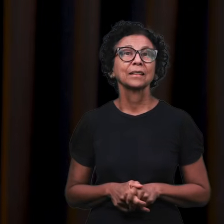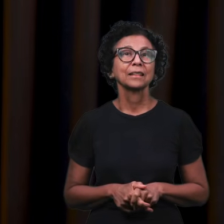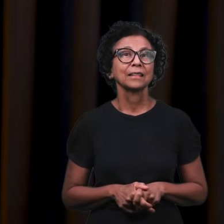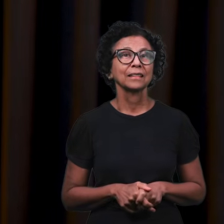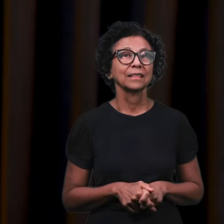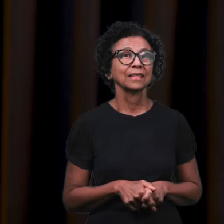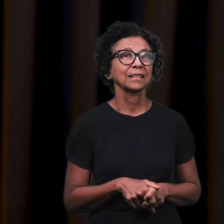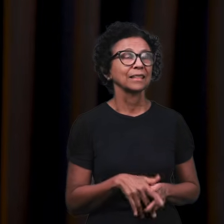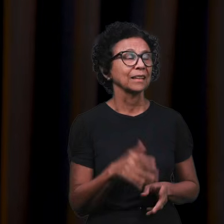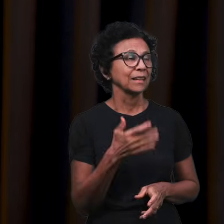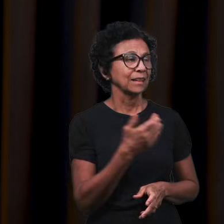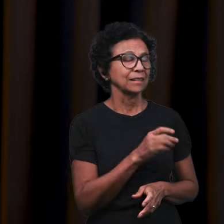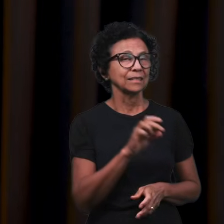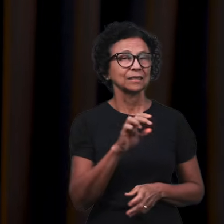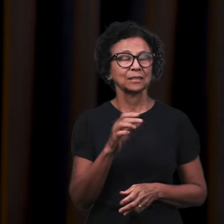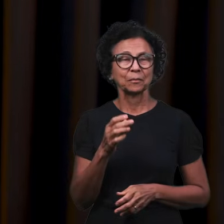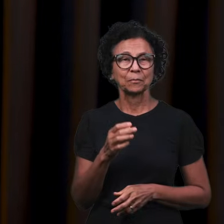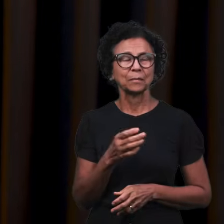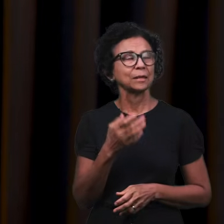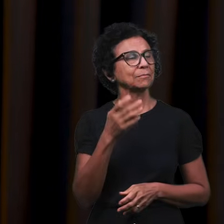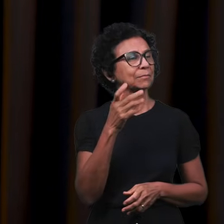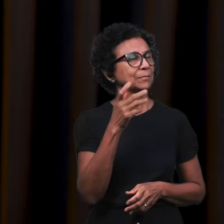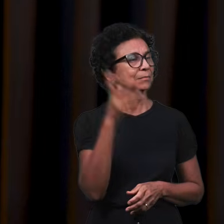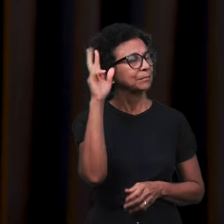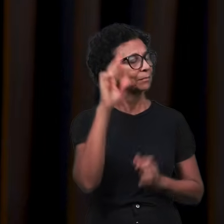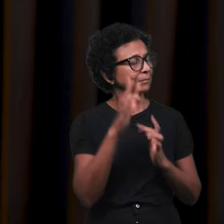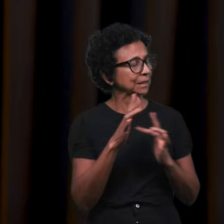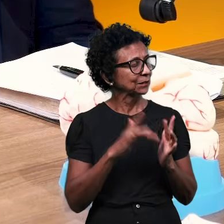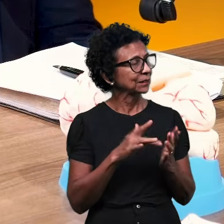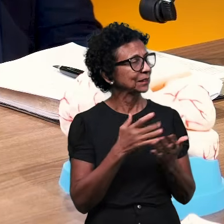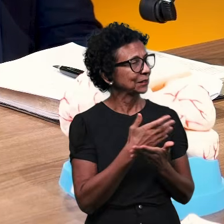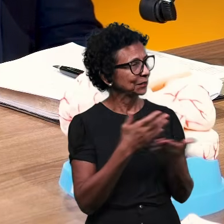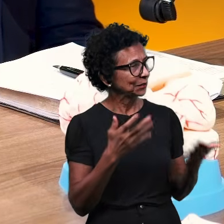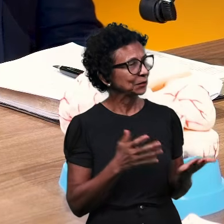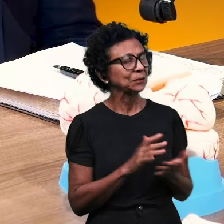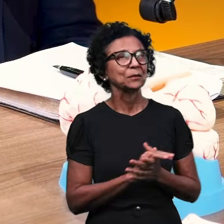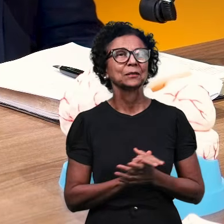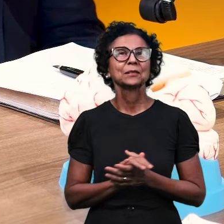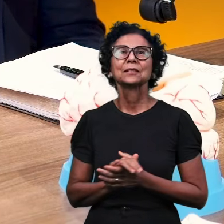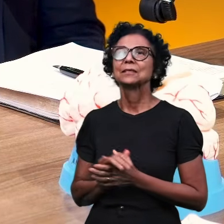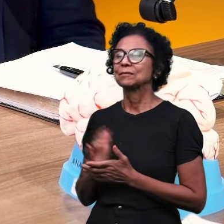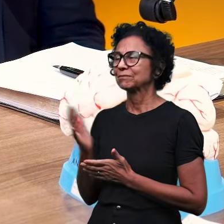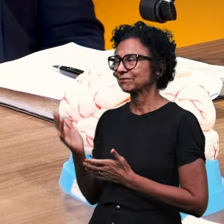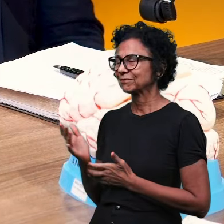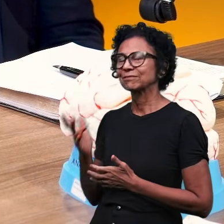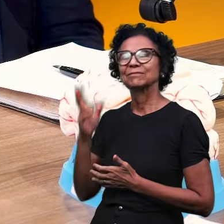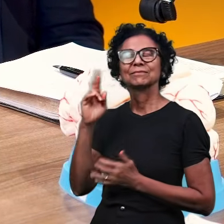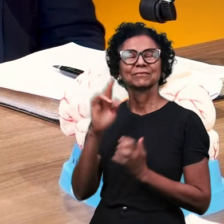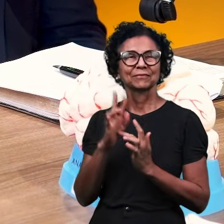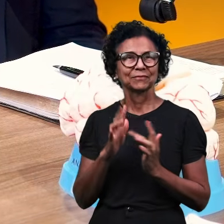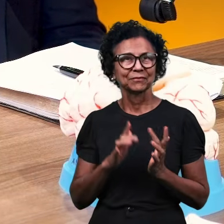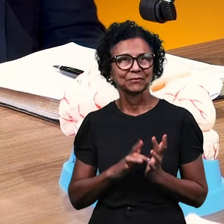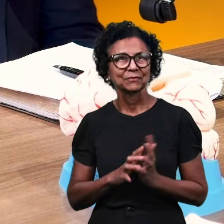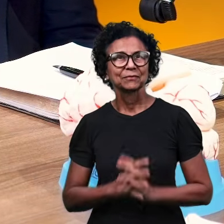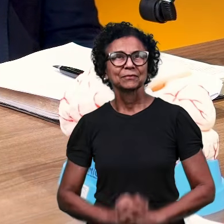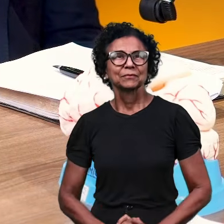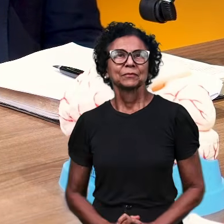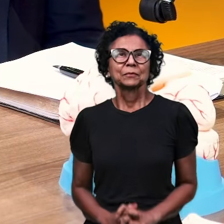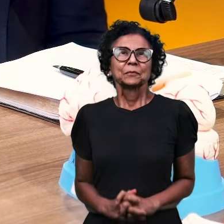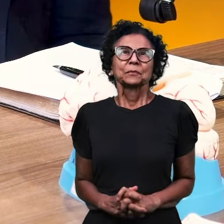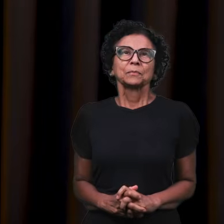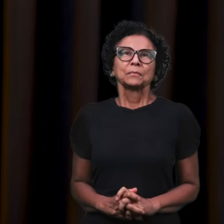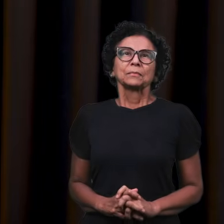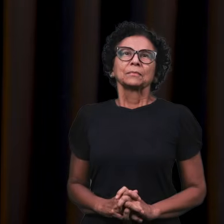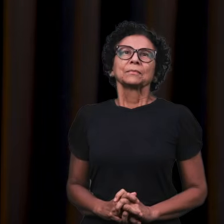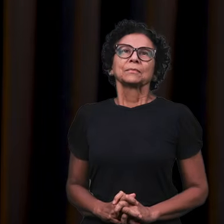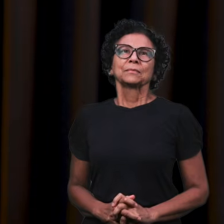aqui a presença ilustre do nosso irmão Wagner Lamônica. Paz do Senhor, Wagner. A paz do Senhor, pastor Fabiano, a paz do Senhor, pastor Orlando. Paz do